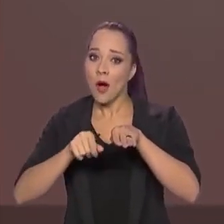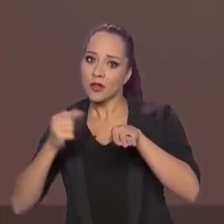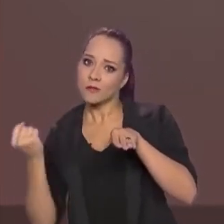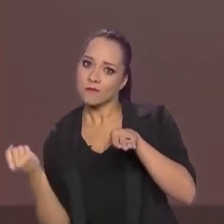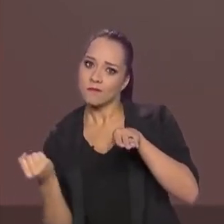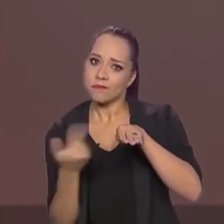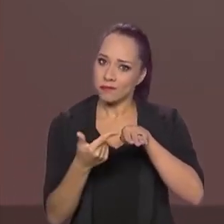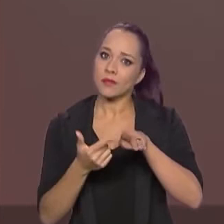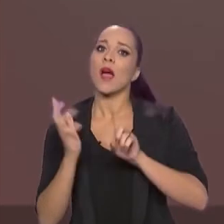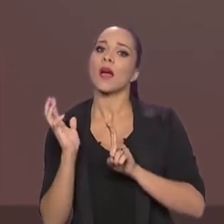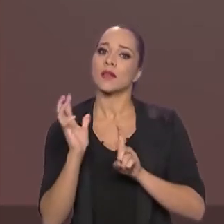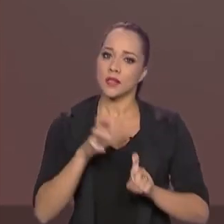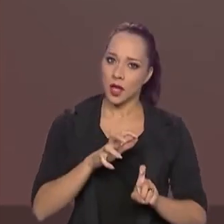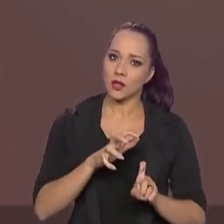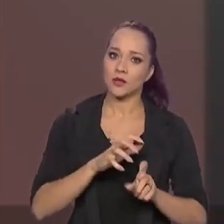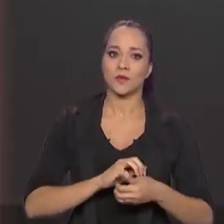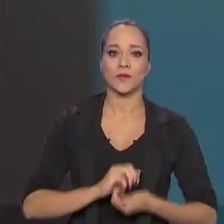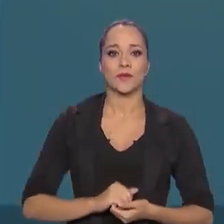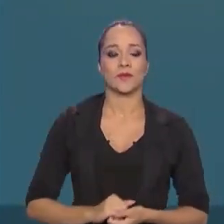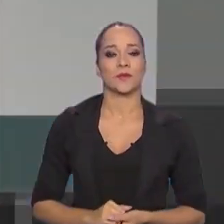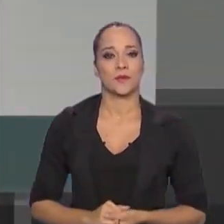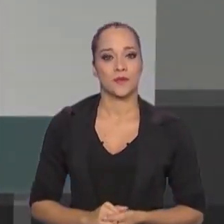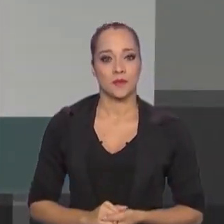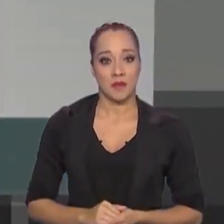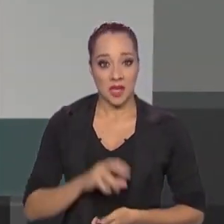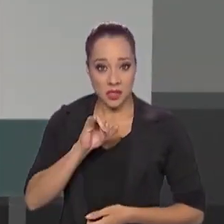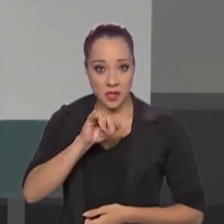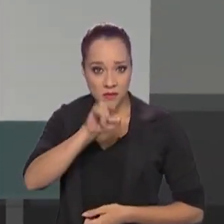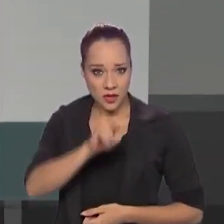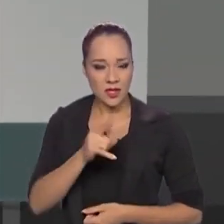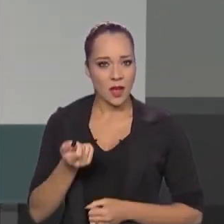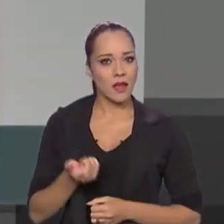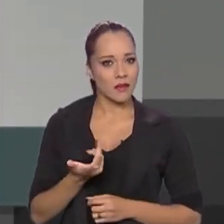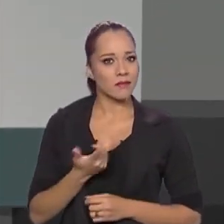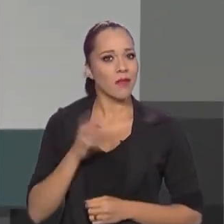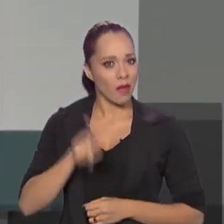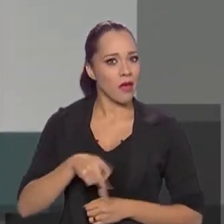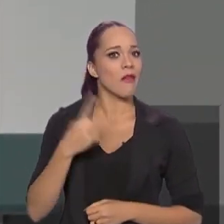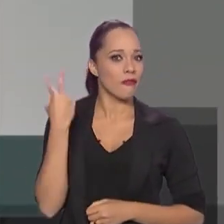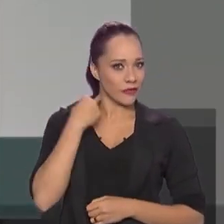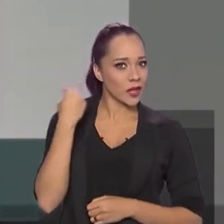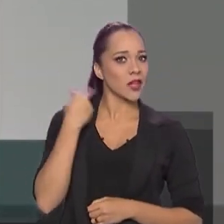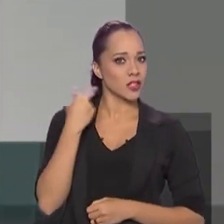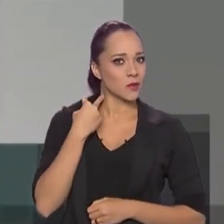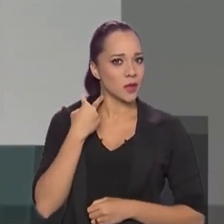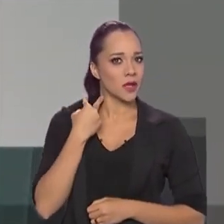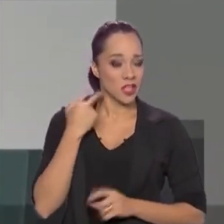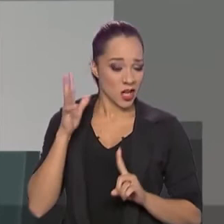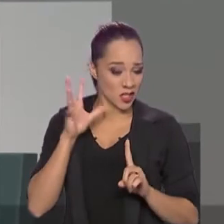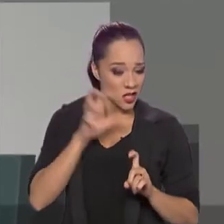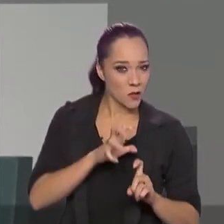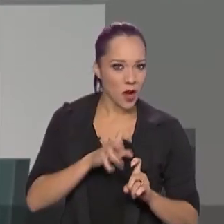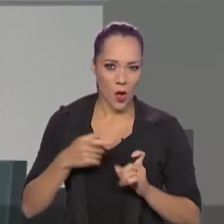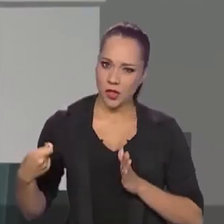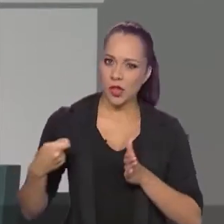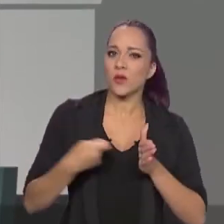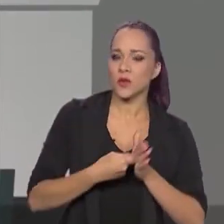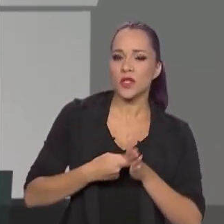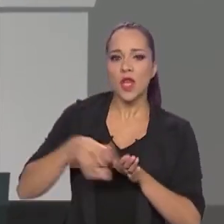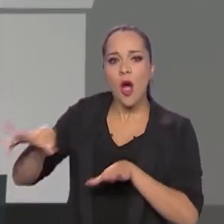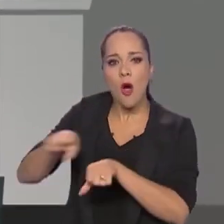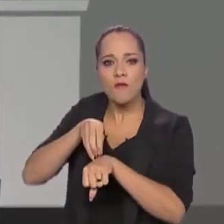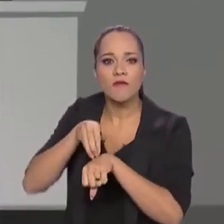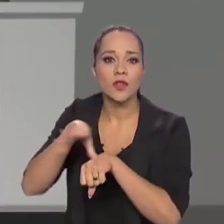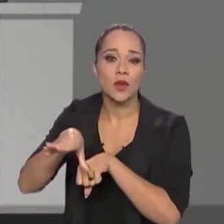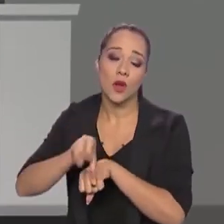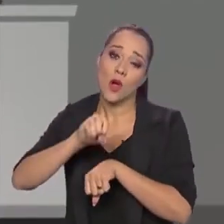podem ser acusados de assédio moral. Se você é vítima de assédio moral, denuncie o assediador à ouvidoria